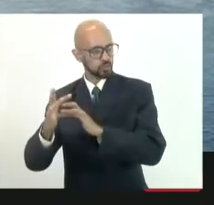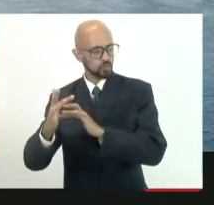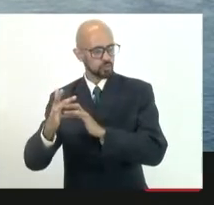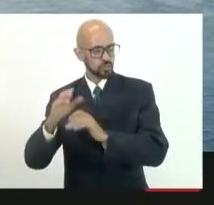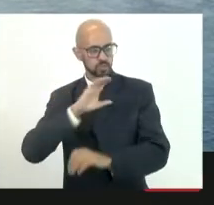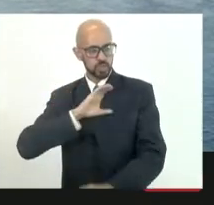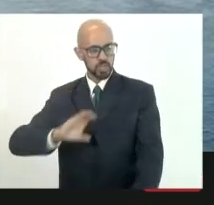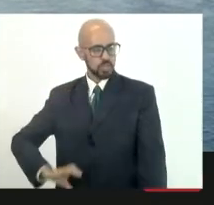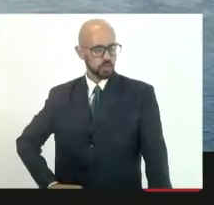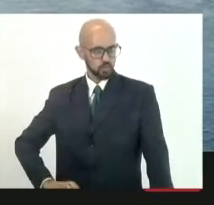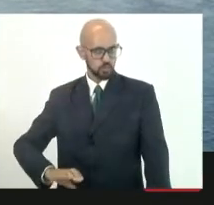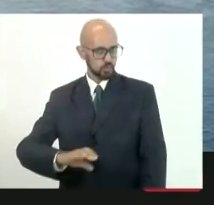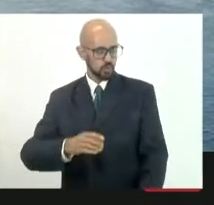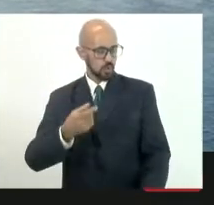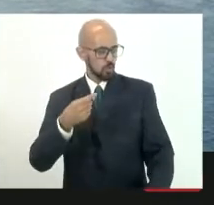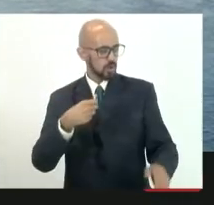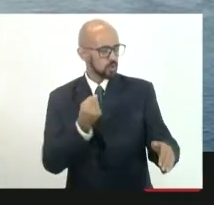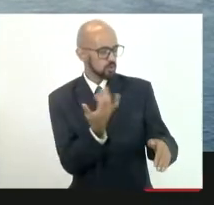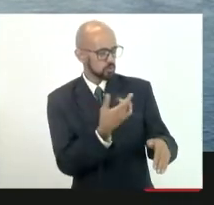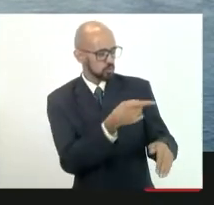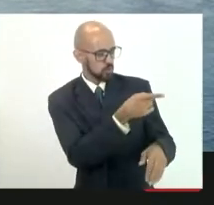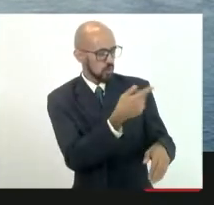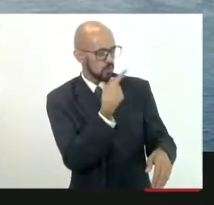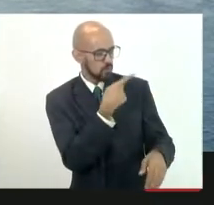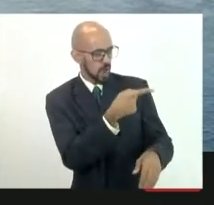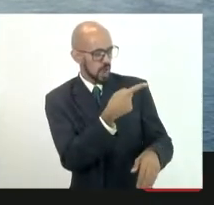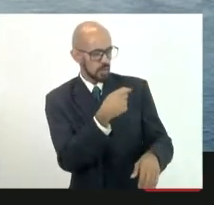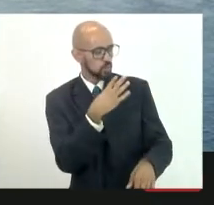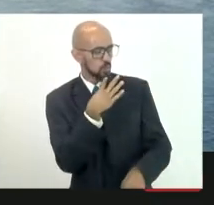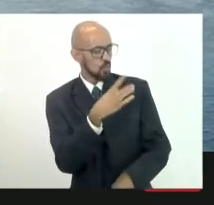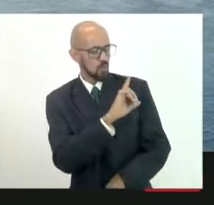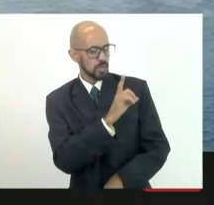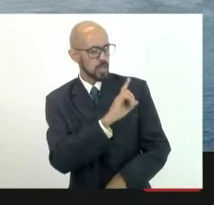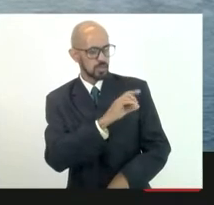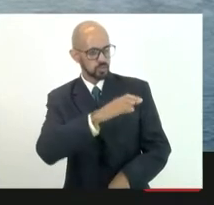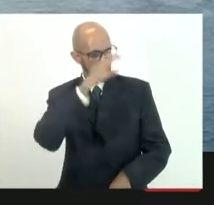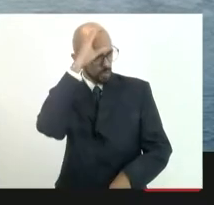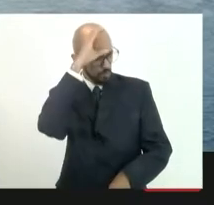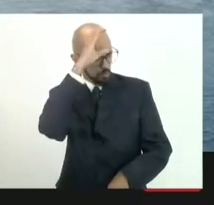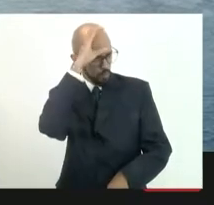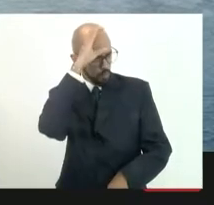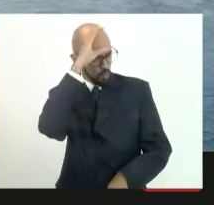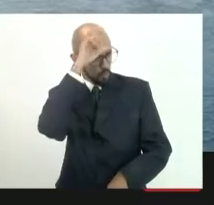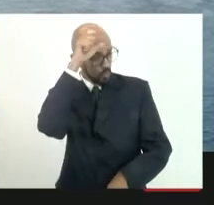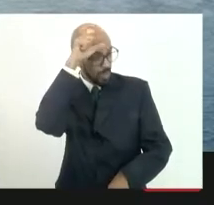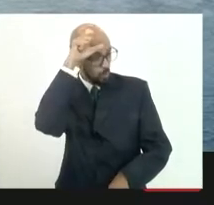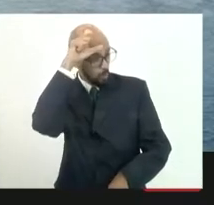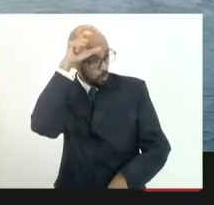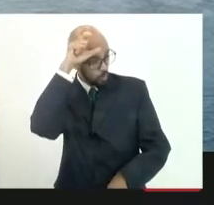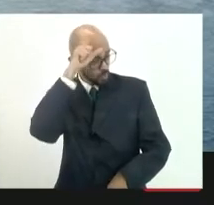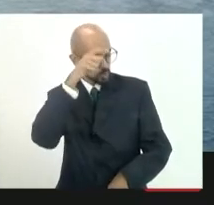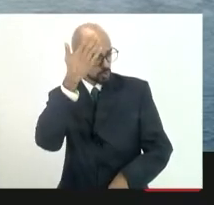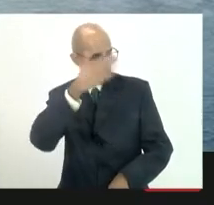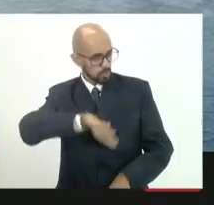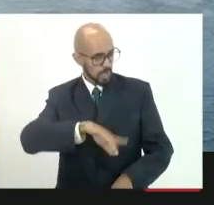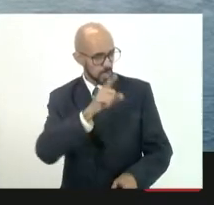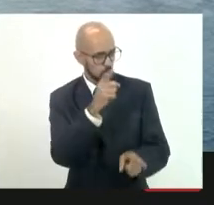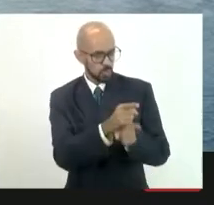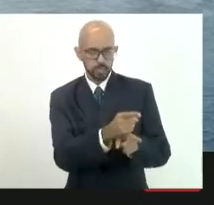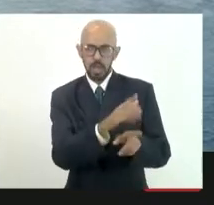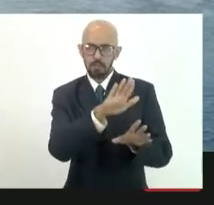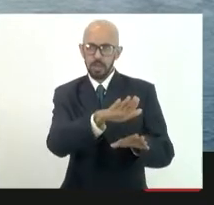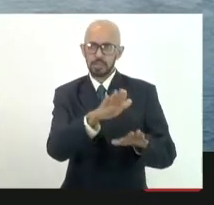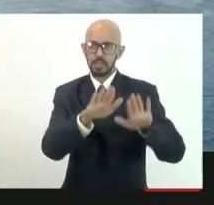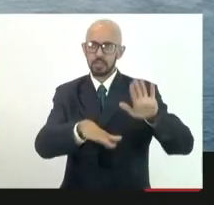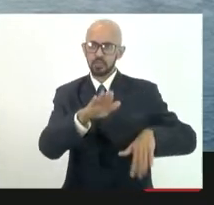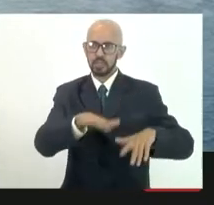conhece o demônio, tal. A gente não quer nem ver esse rapaz, nem encontrar com ele, mas a gente às vezes acaba